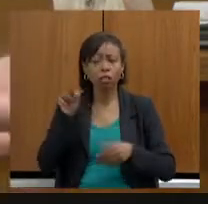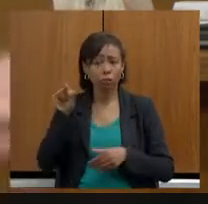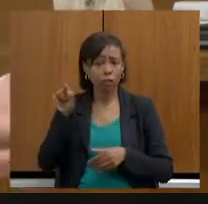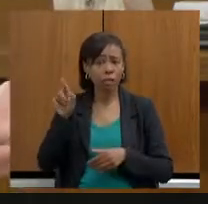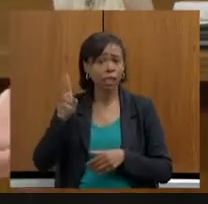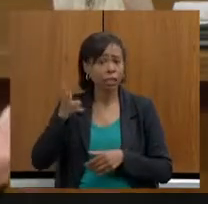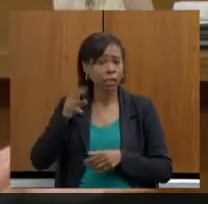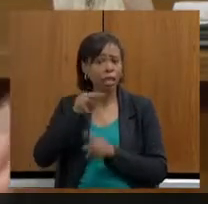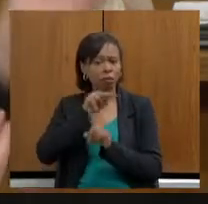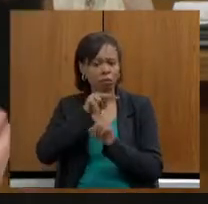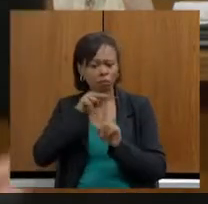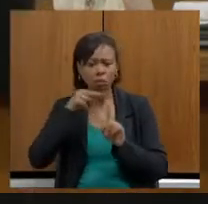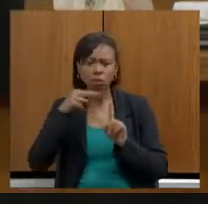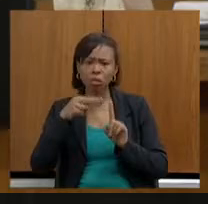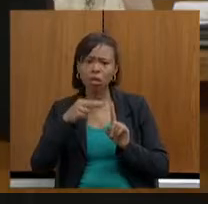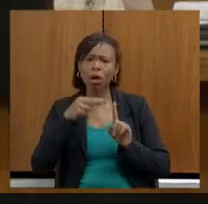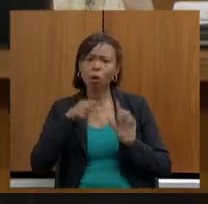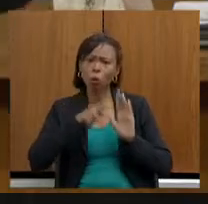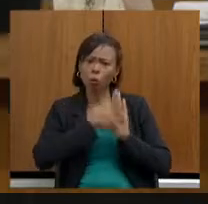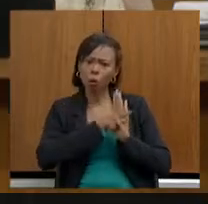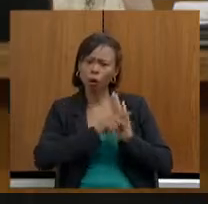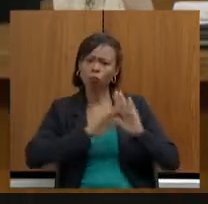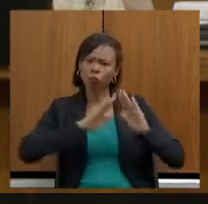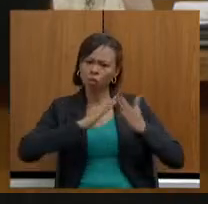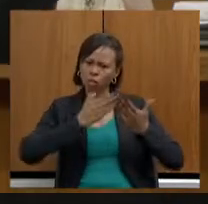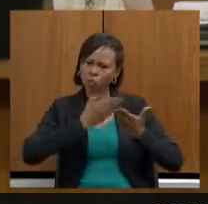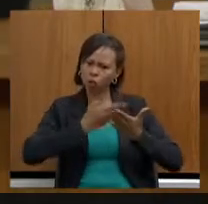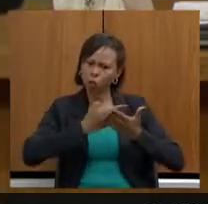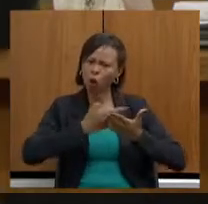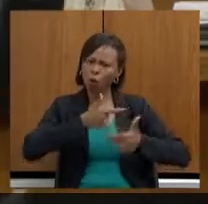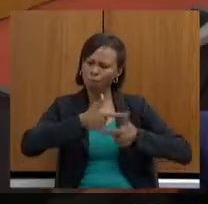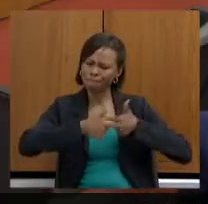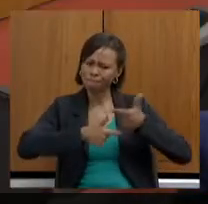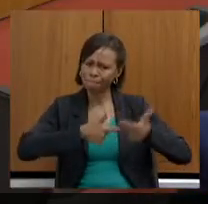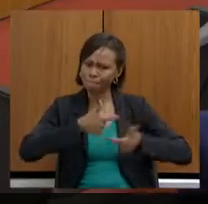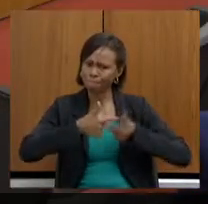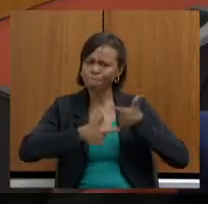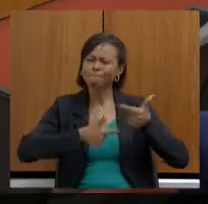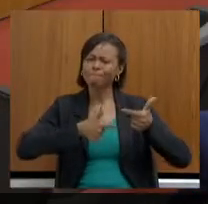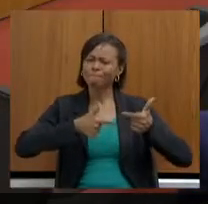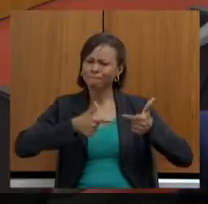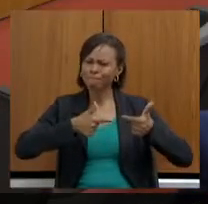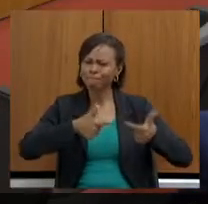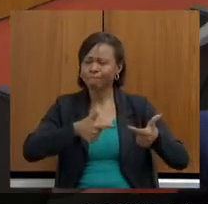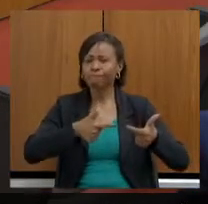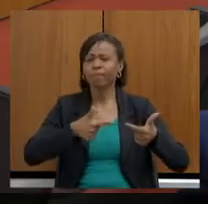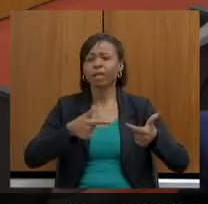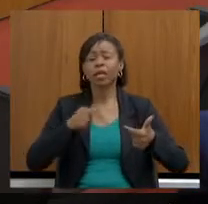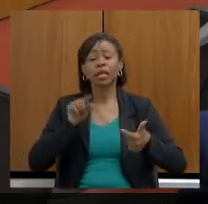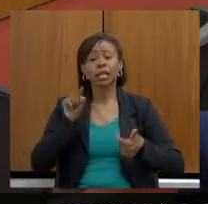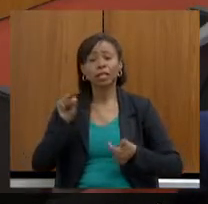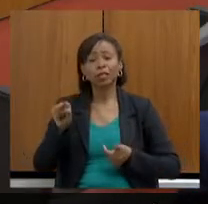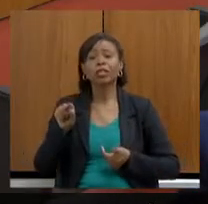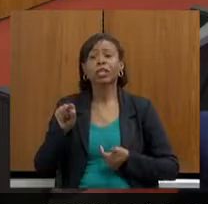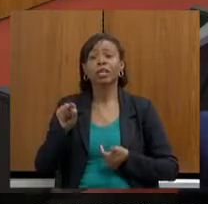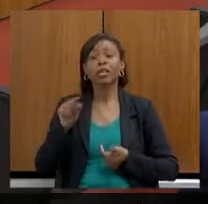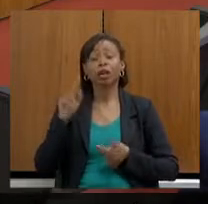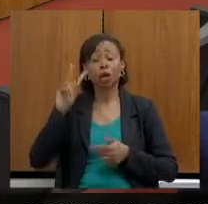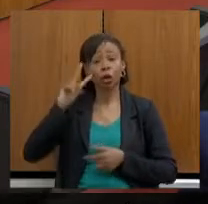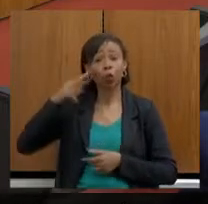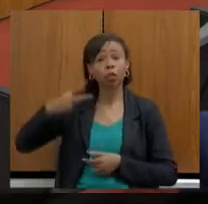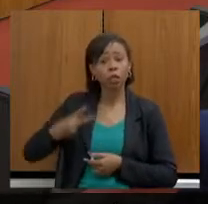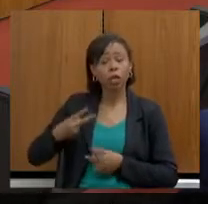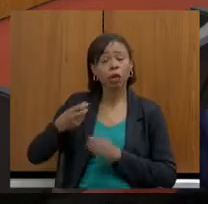do chão da escola para o debate de algo que muitas vezes é muito árido e esse essa eu queria